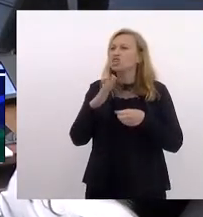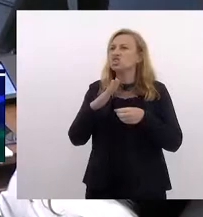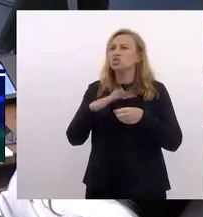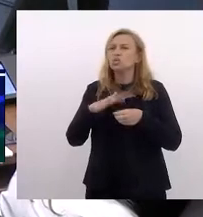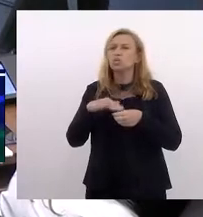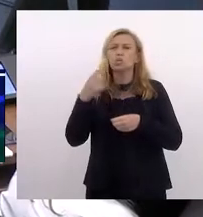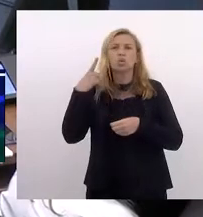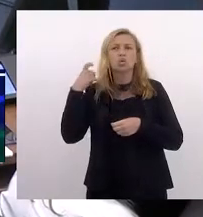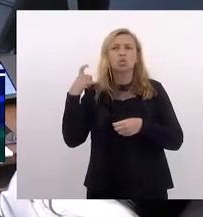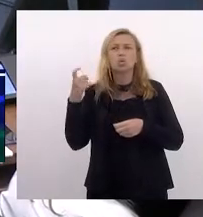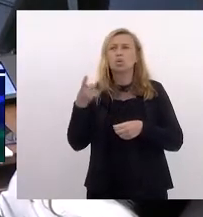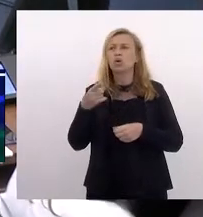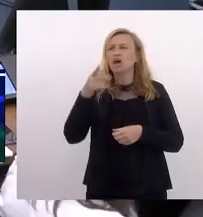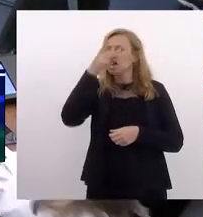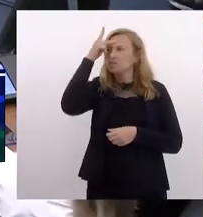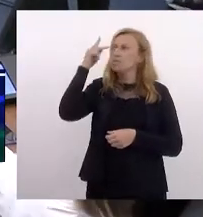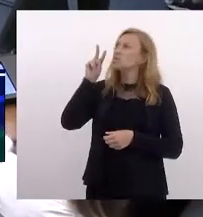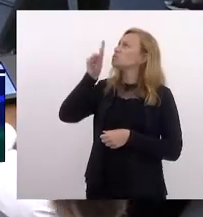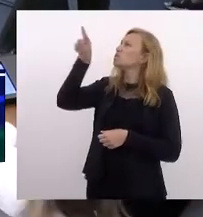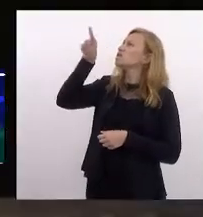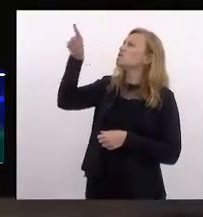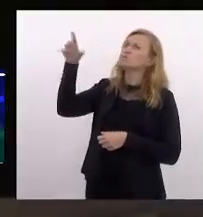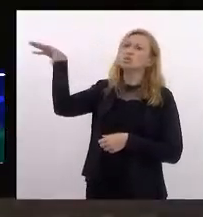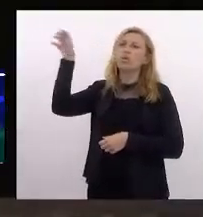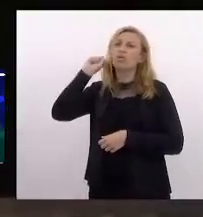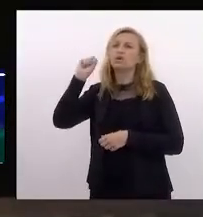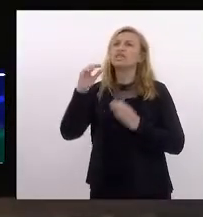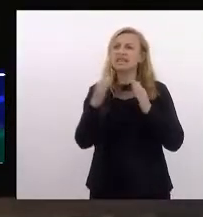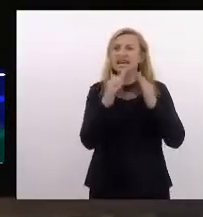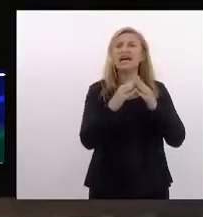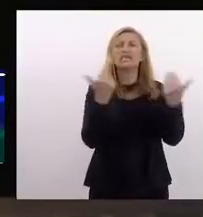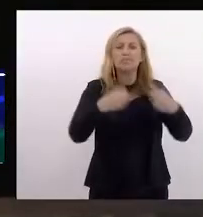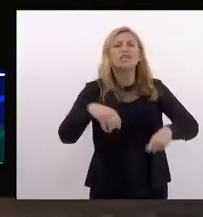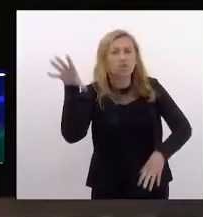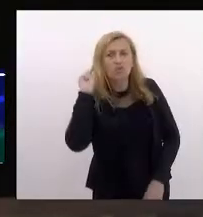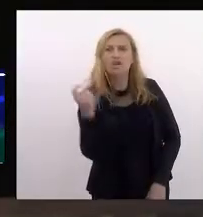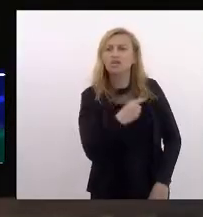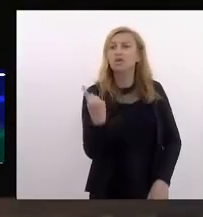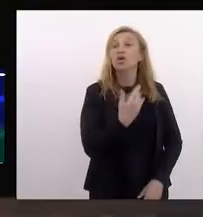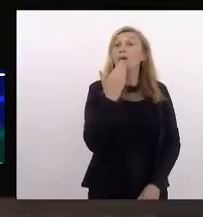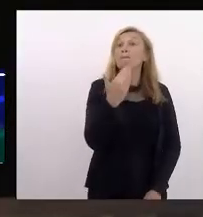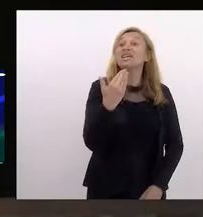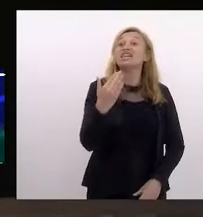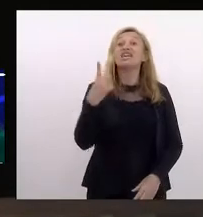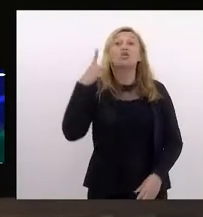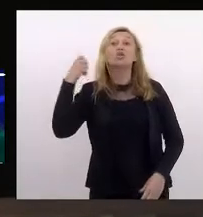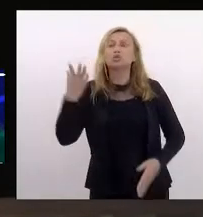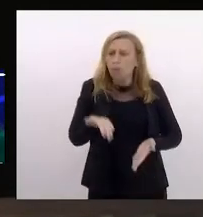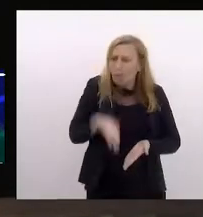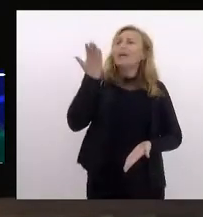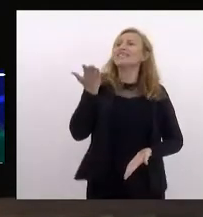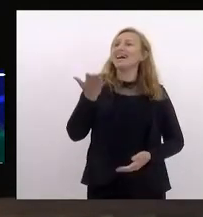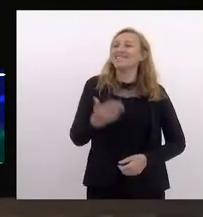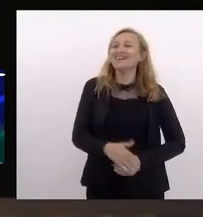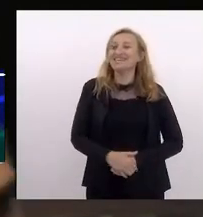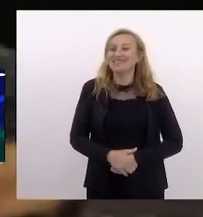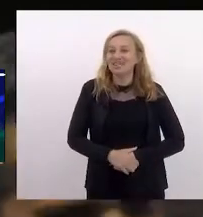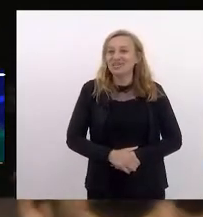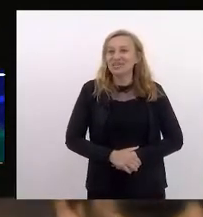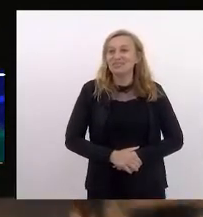baixo demais as pessoas lá em cima e age casa tem que nos ouvir Eu pediria um som que aumentasse